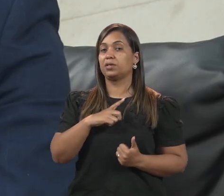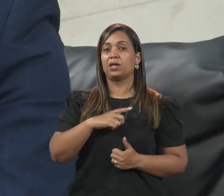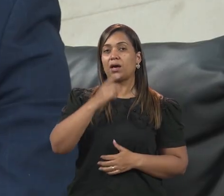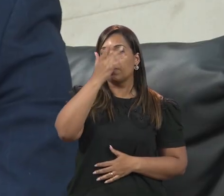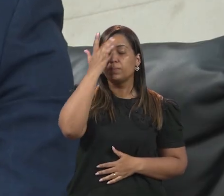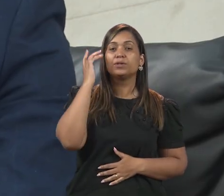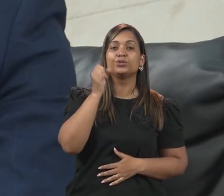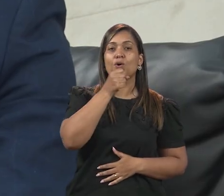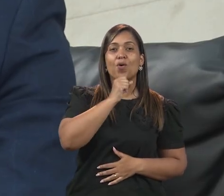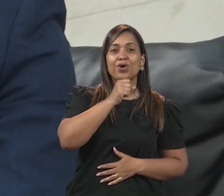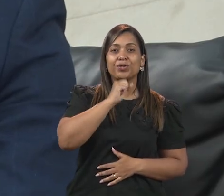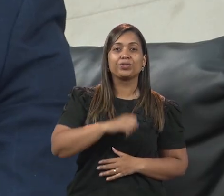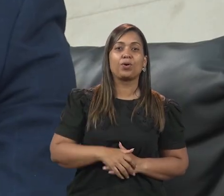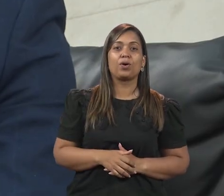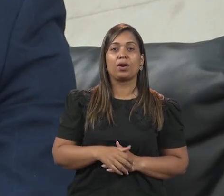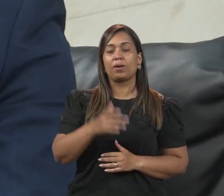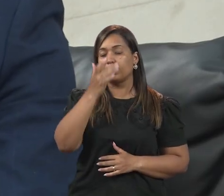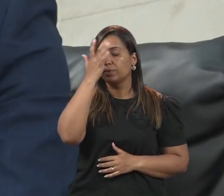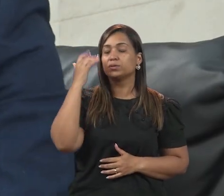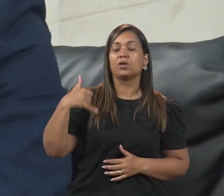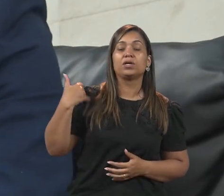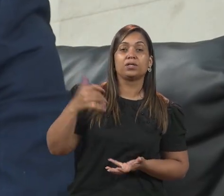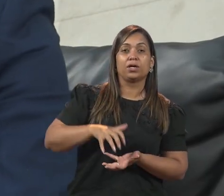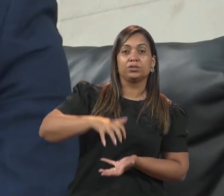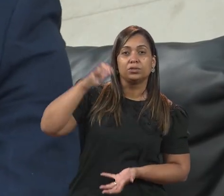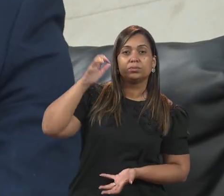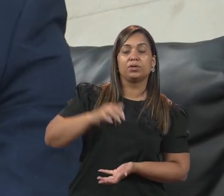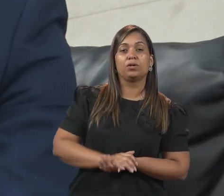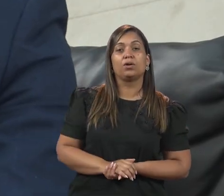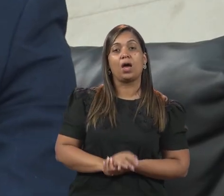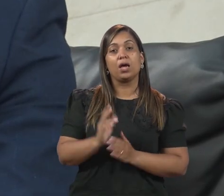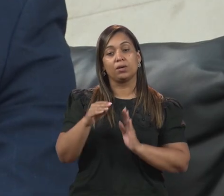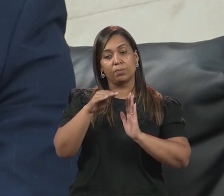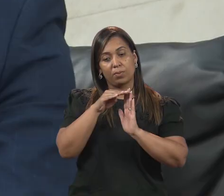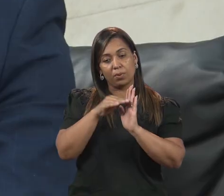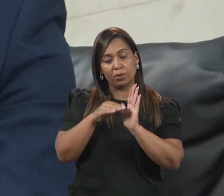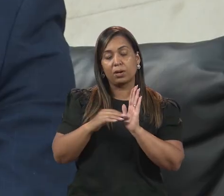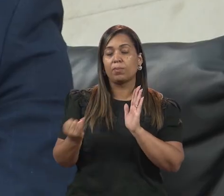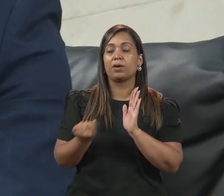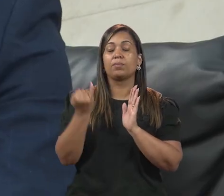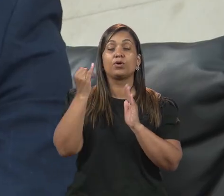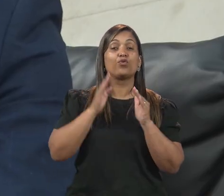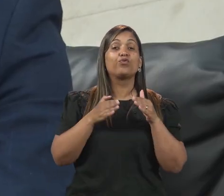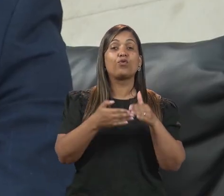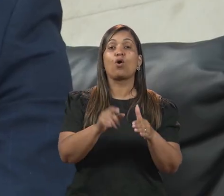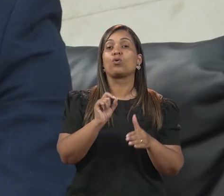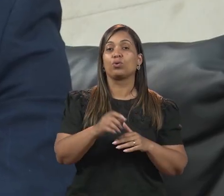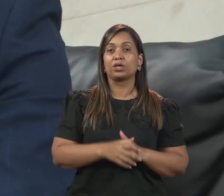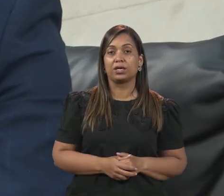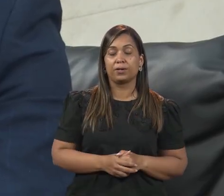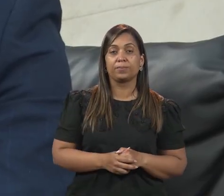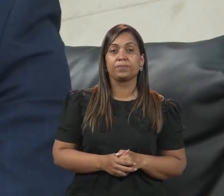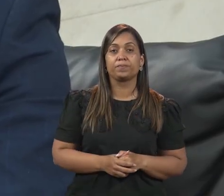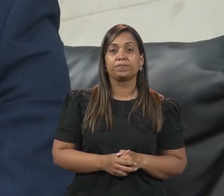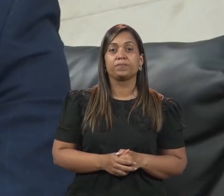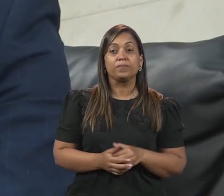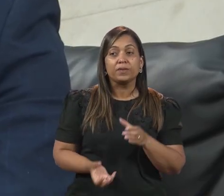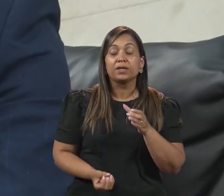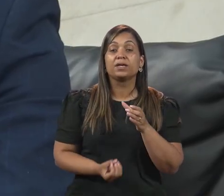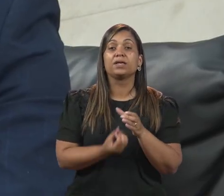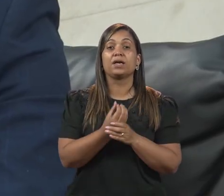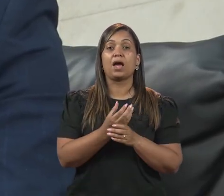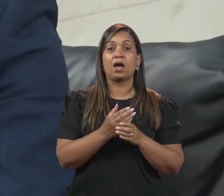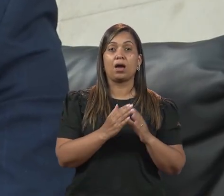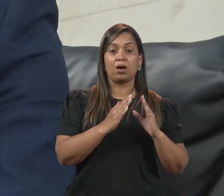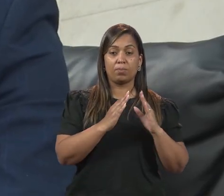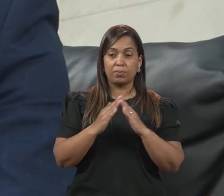pessoa idosa, à pessoa da melhor idade. Foi aí que surgiu esse programa importante que visa o seguinte: criar uma rede de